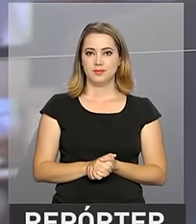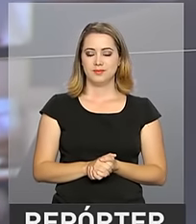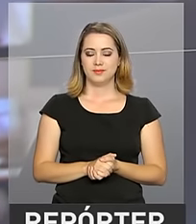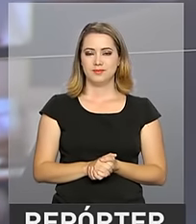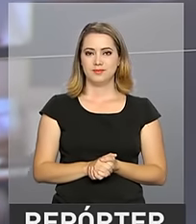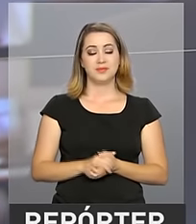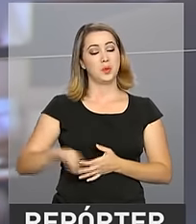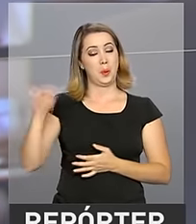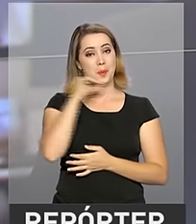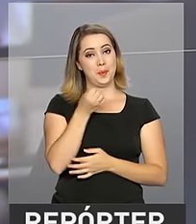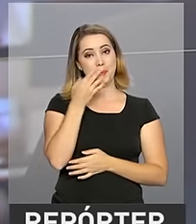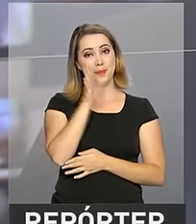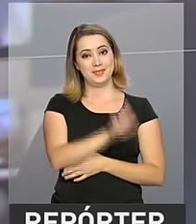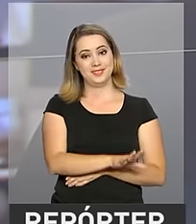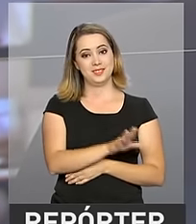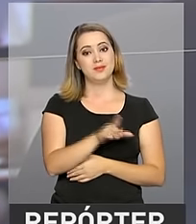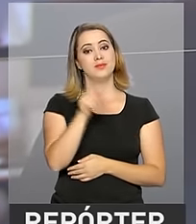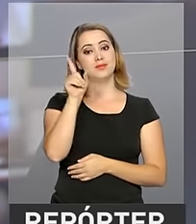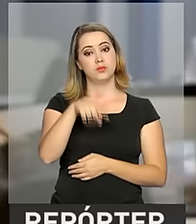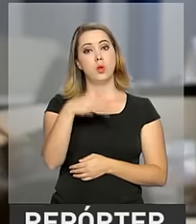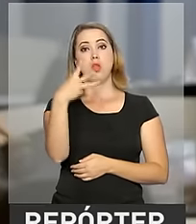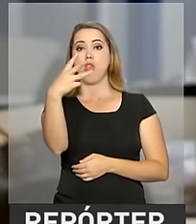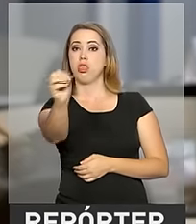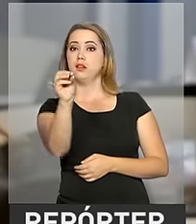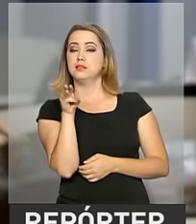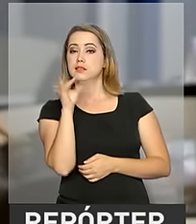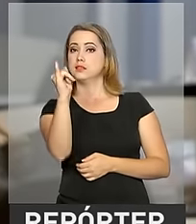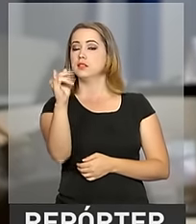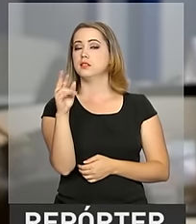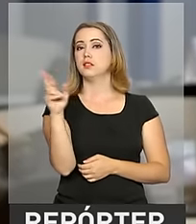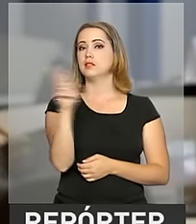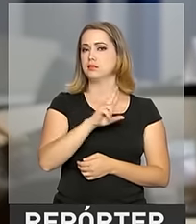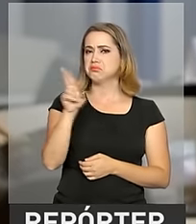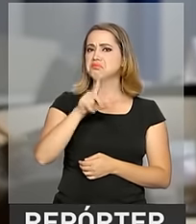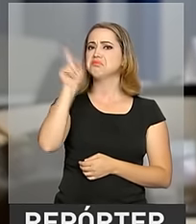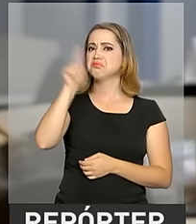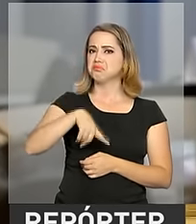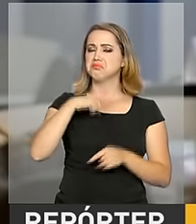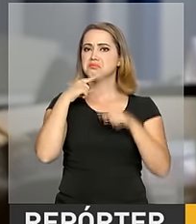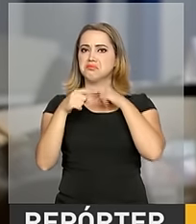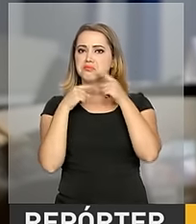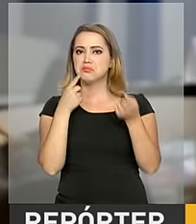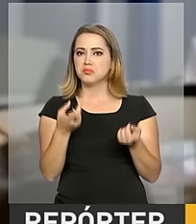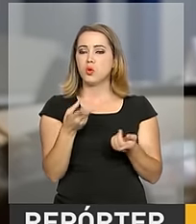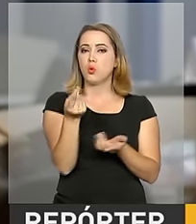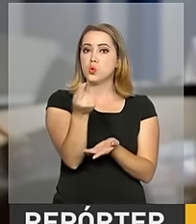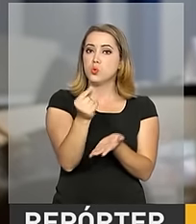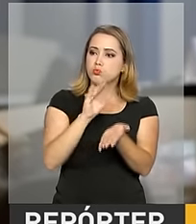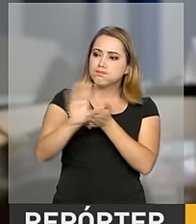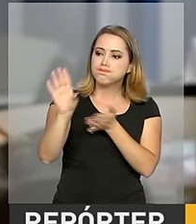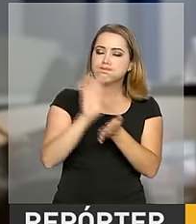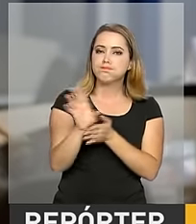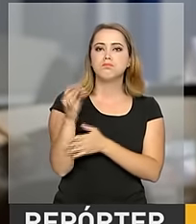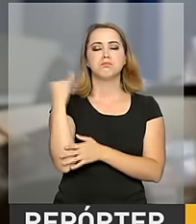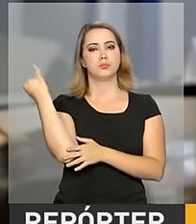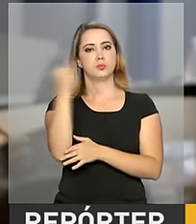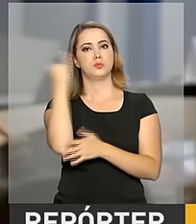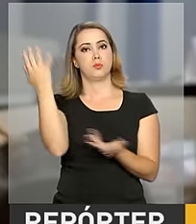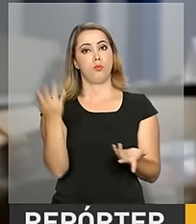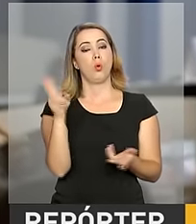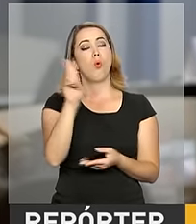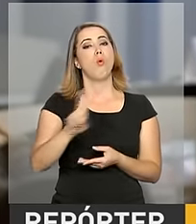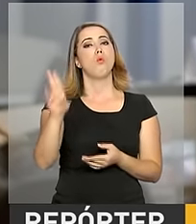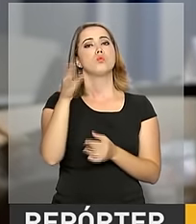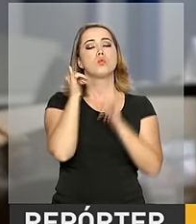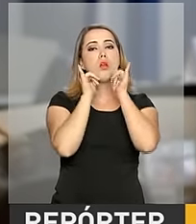Oi, Roberto, boa tarde novamente. 30 bilhões de reais é, sem dúvida, um recurso considerável. O uso desse dinheiro foi anunciado no